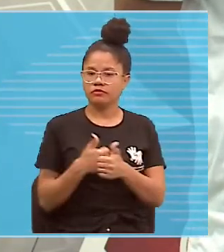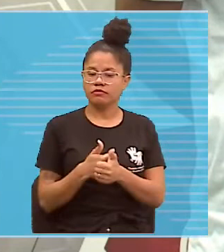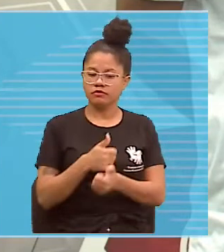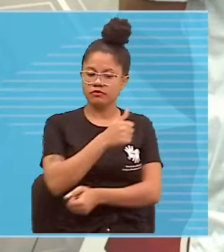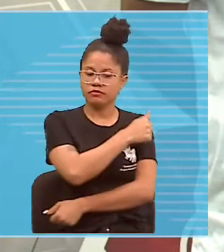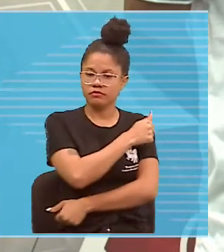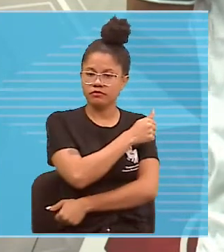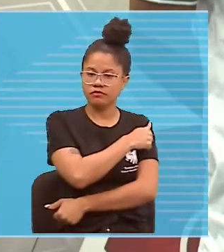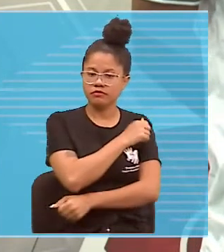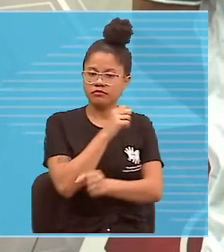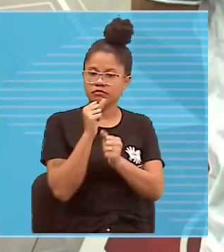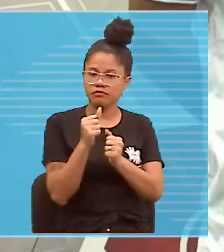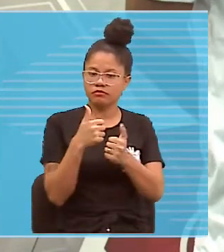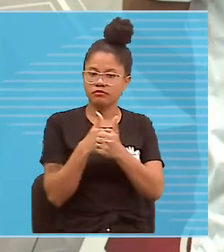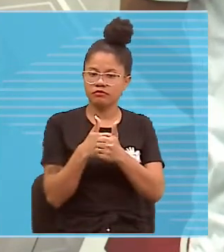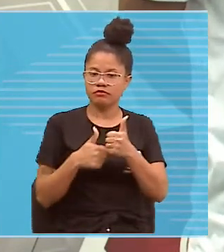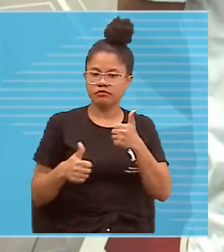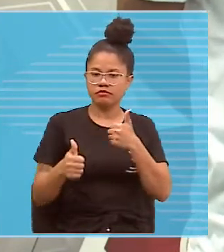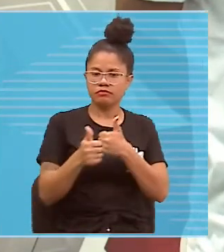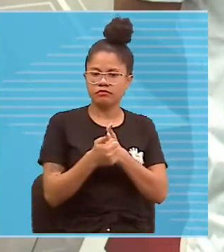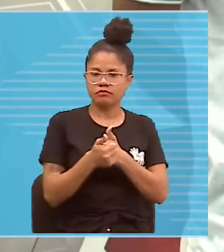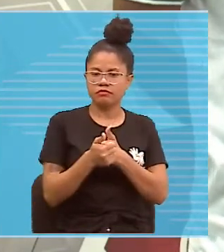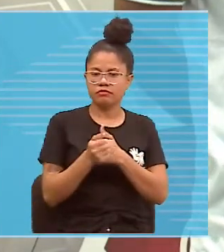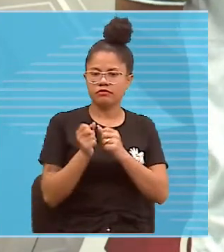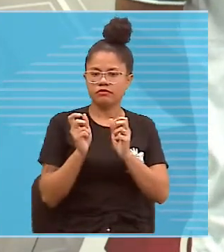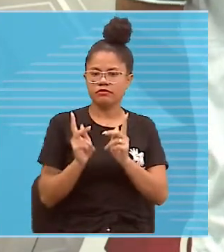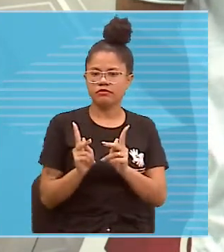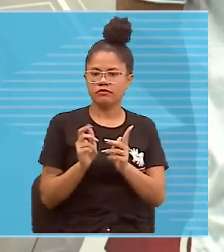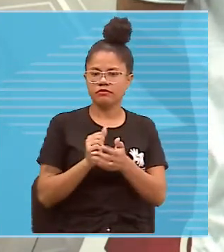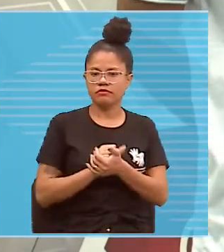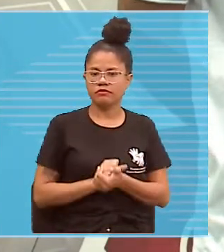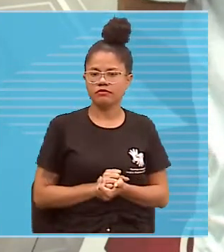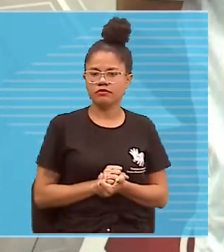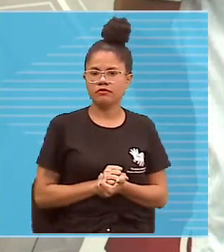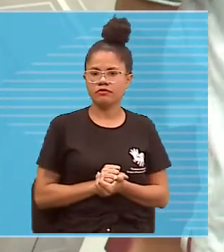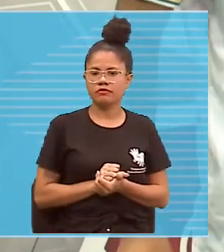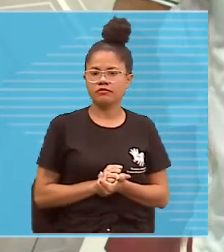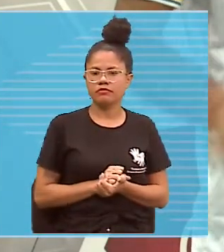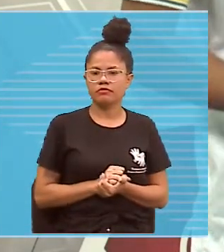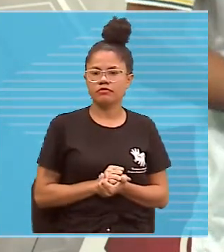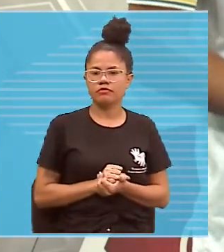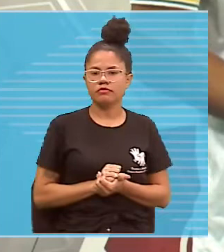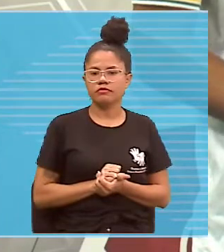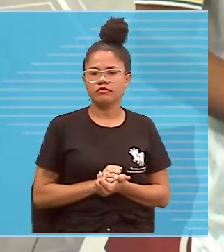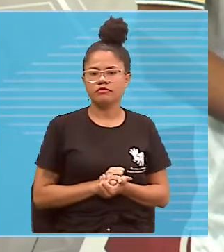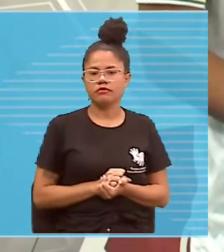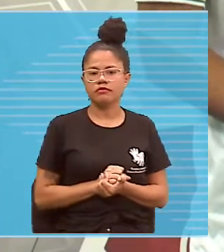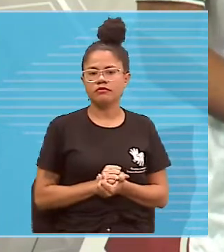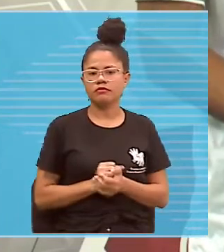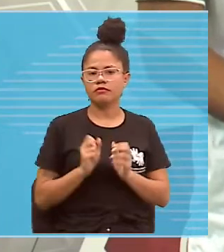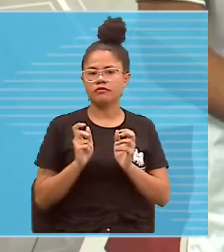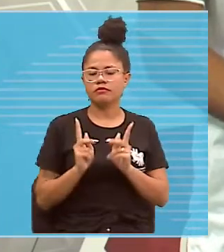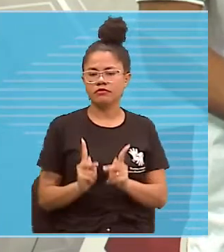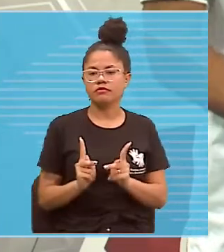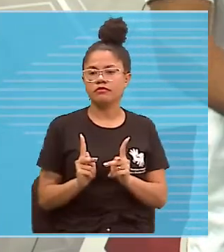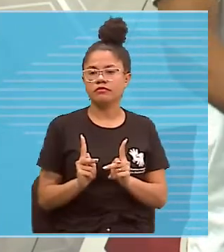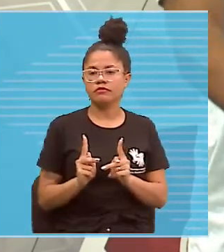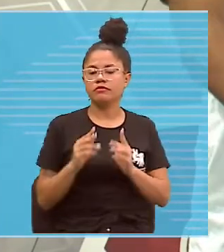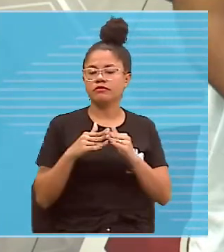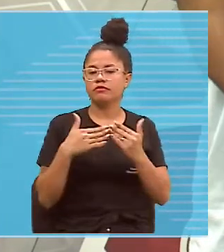estudante nas escolas. Então, vamos ver a entrevista da professora Dulcinete Passos, do 7 Raul de